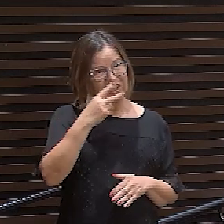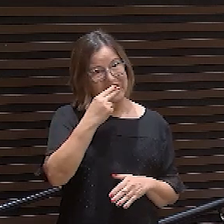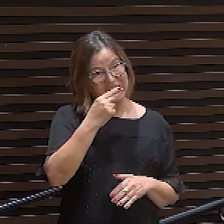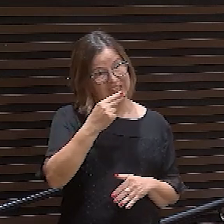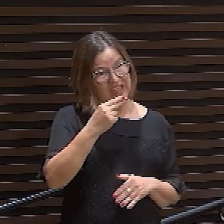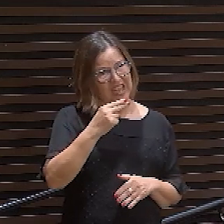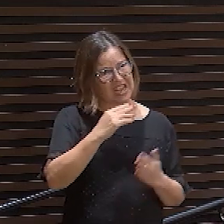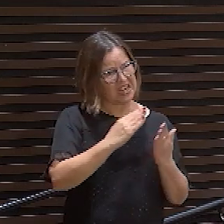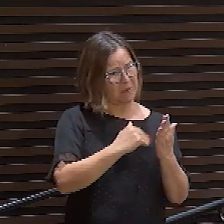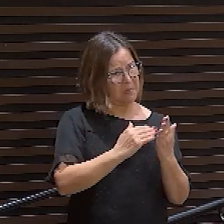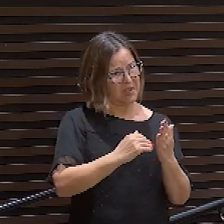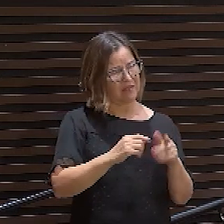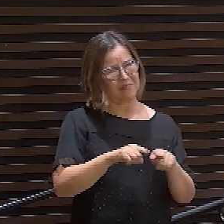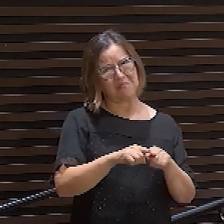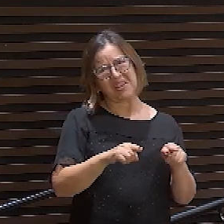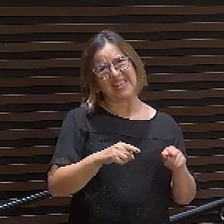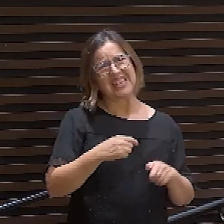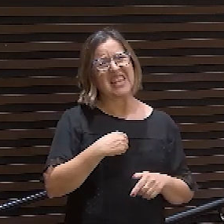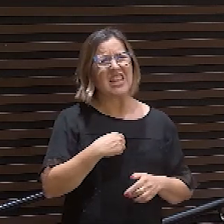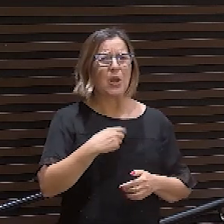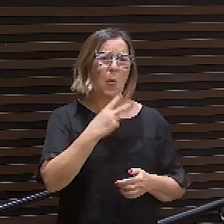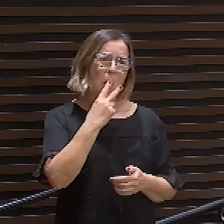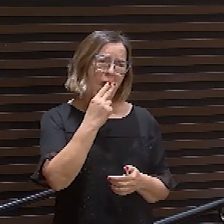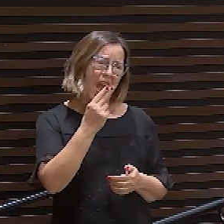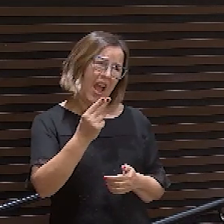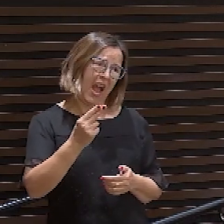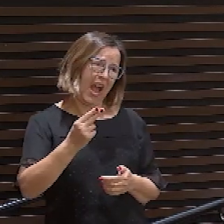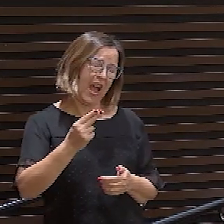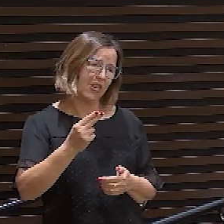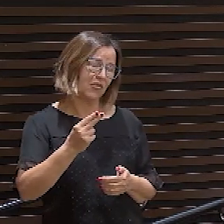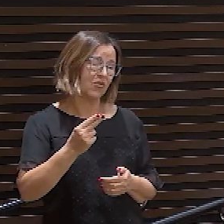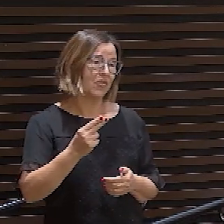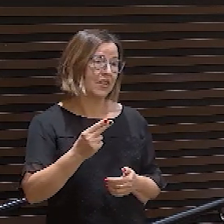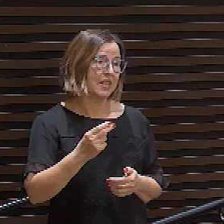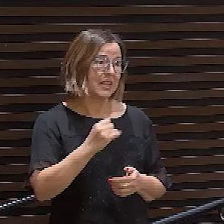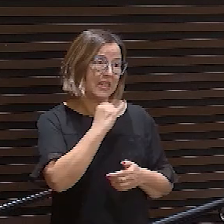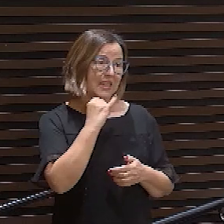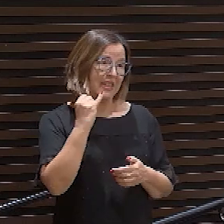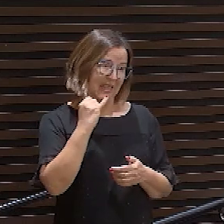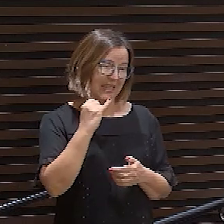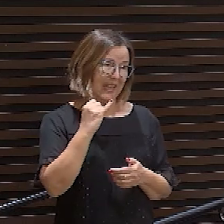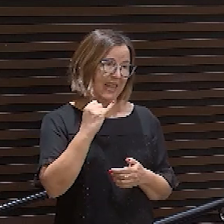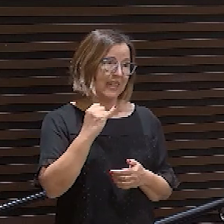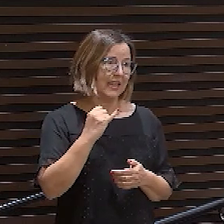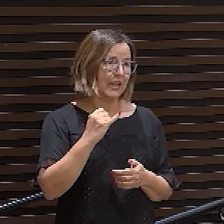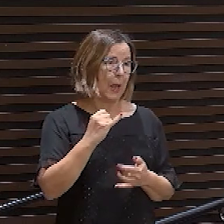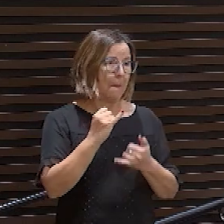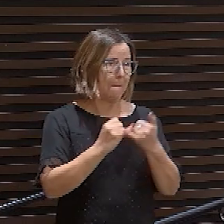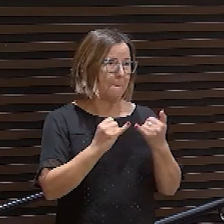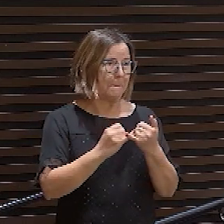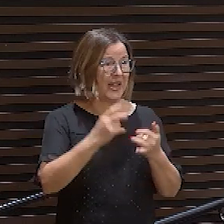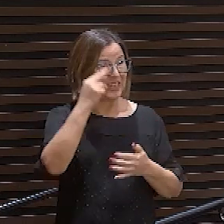andei pesquisando, mas porque é muito parecido com Jesus Cristo.